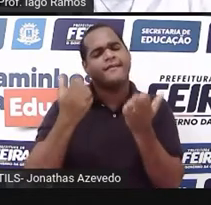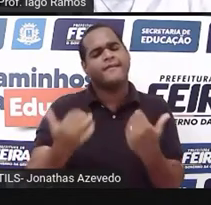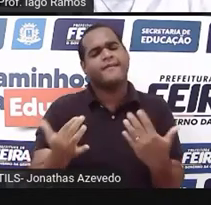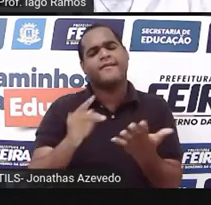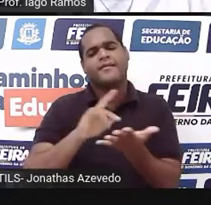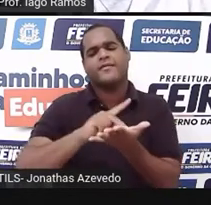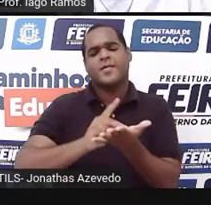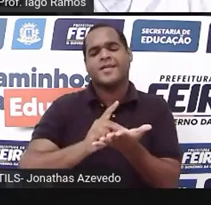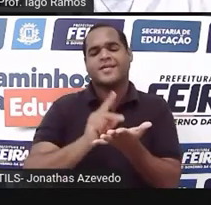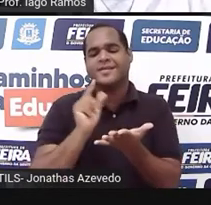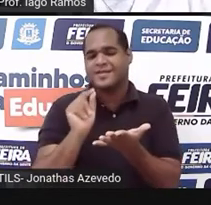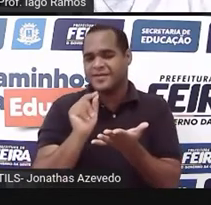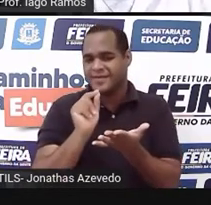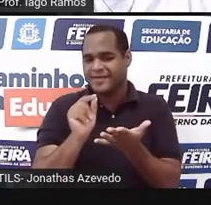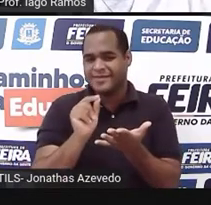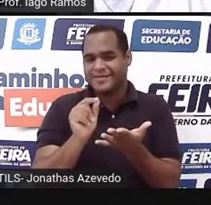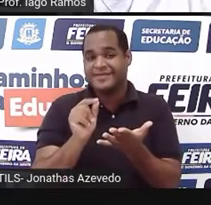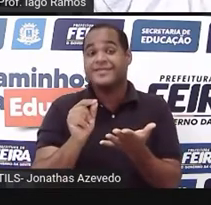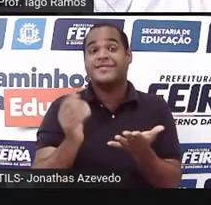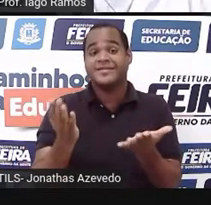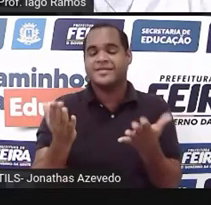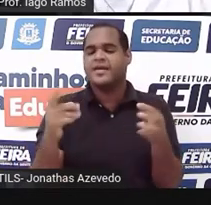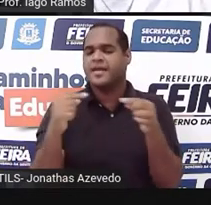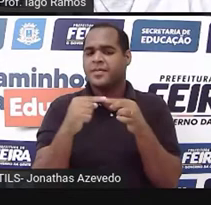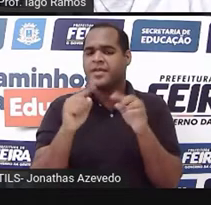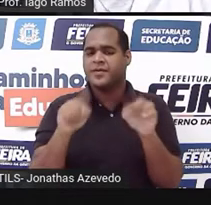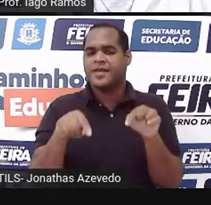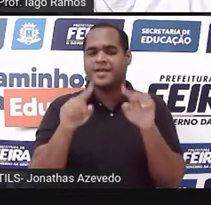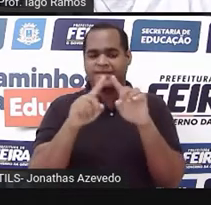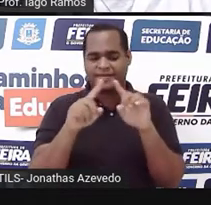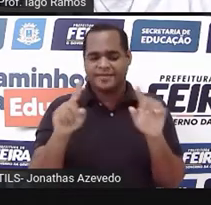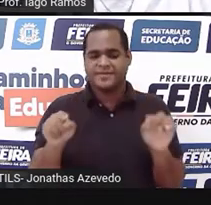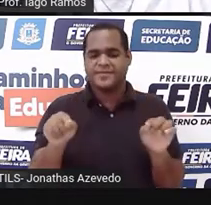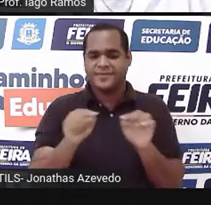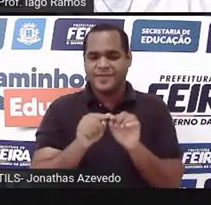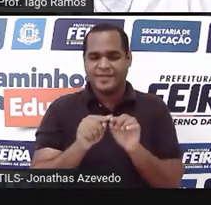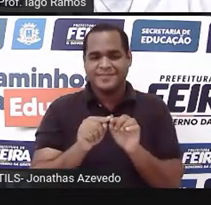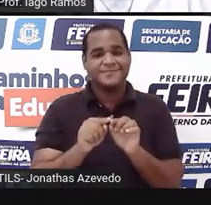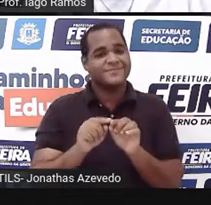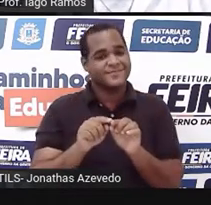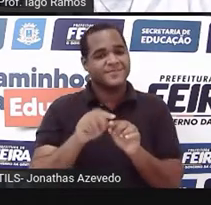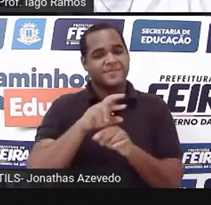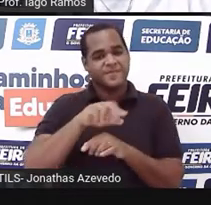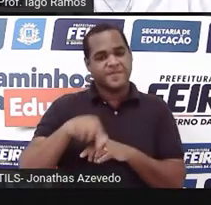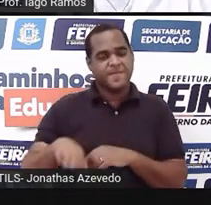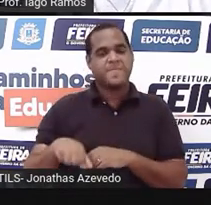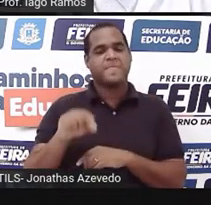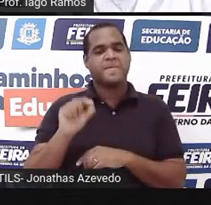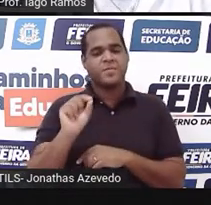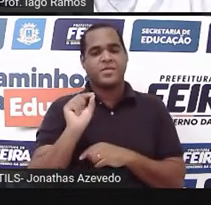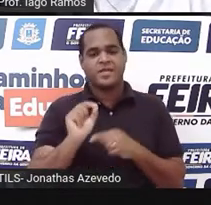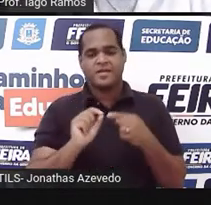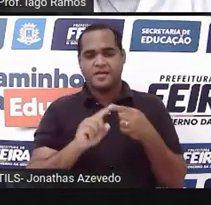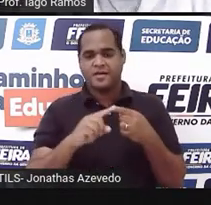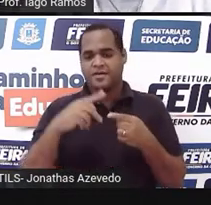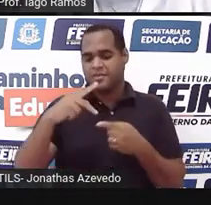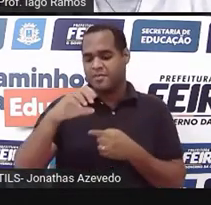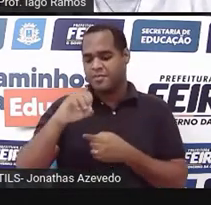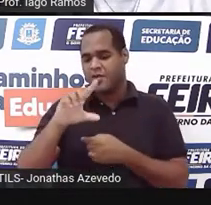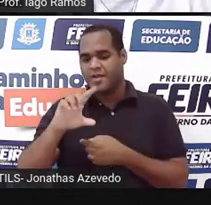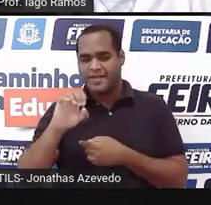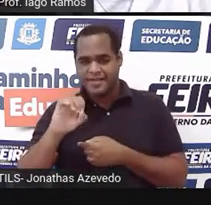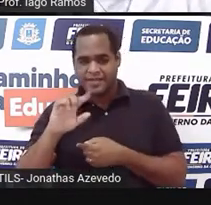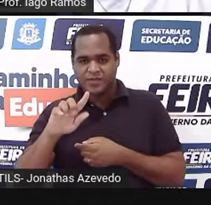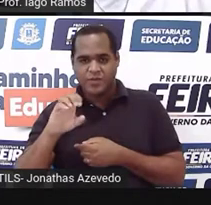geométricas né são quadriláteros O que são figuras geométricas são polígonos que tem